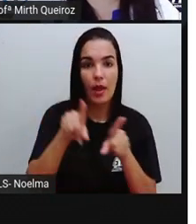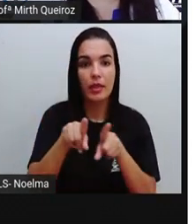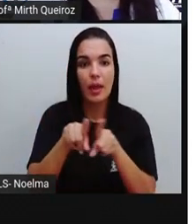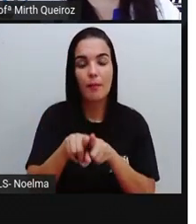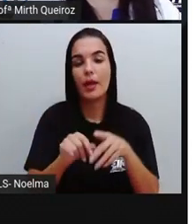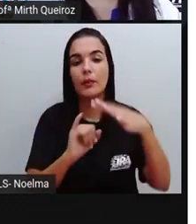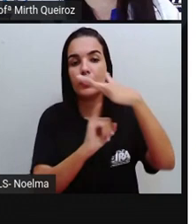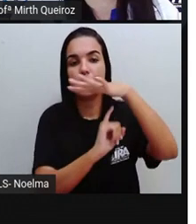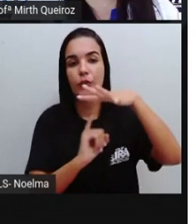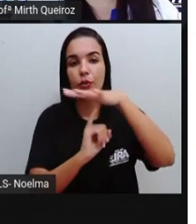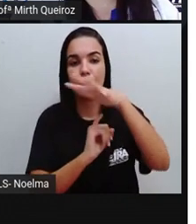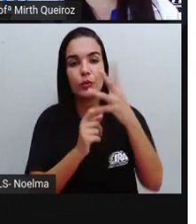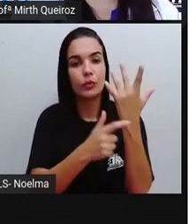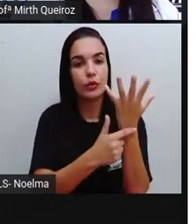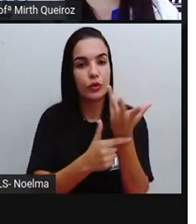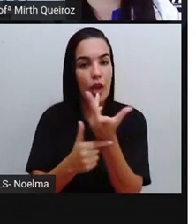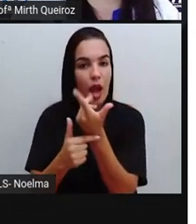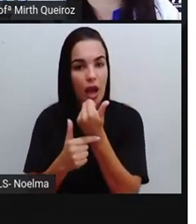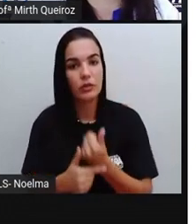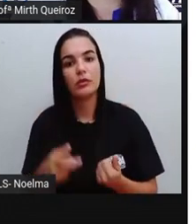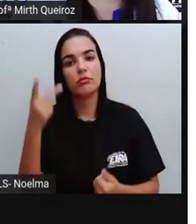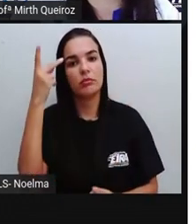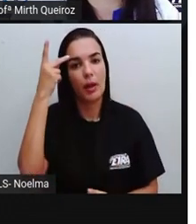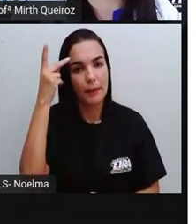Decoração em São Paulo.